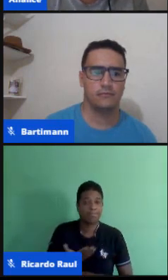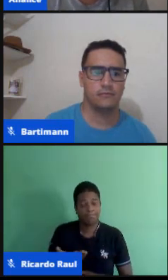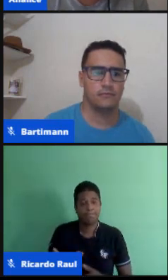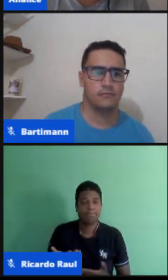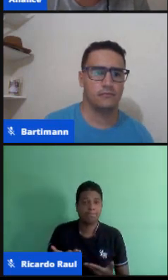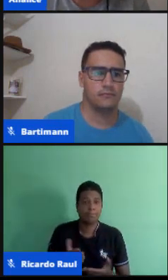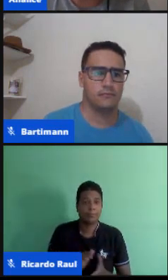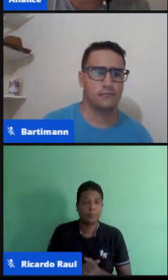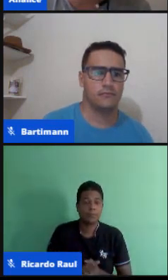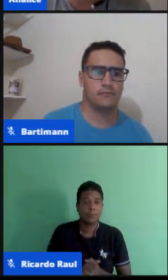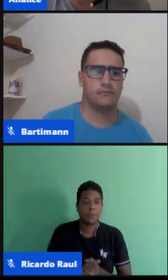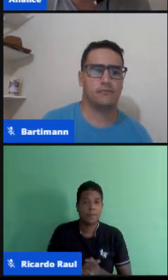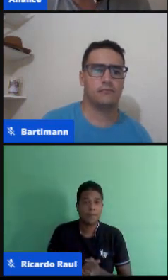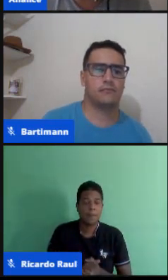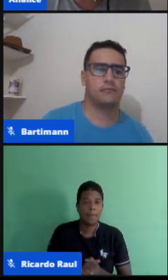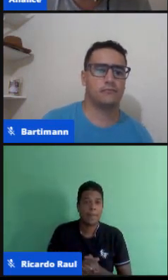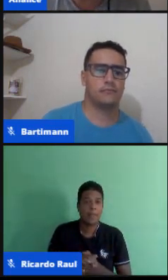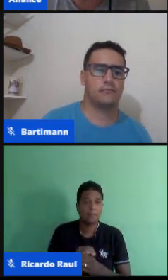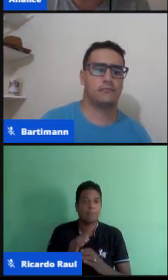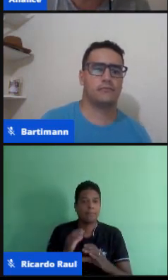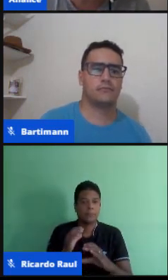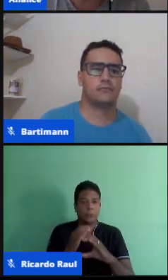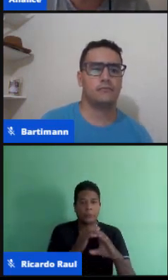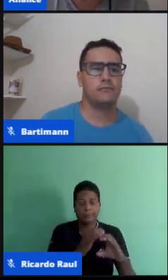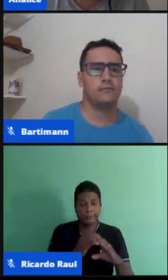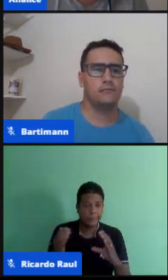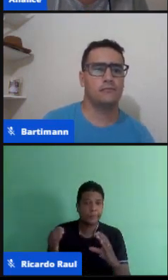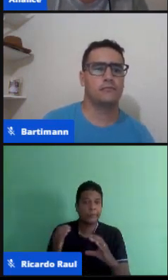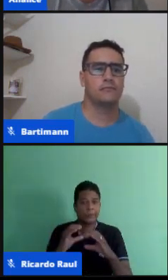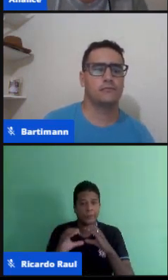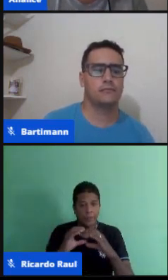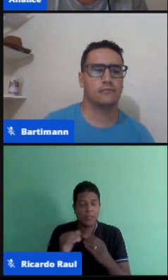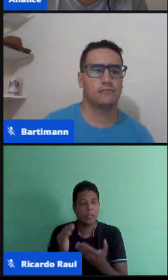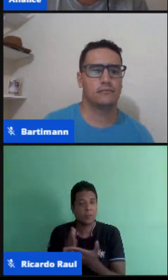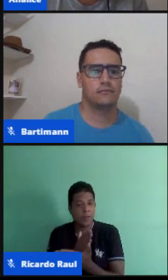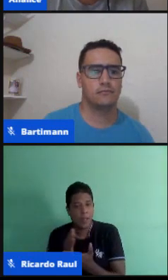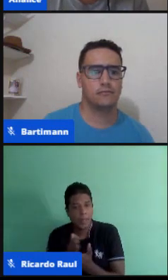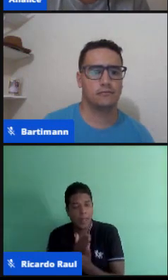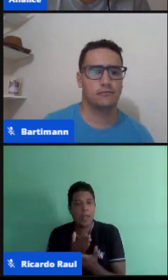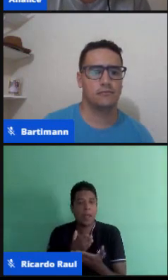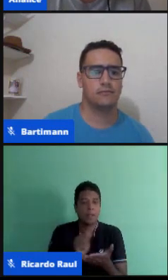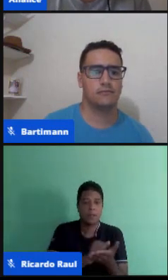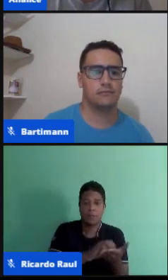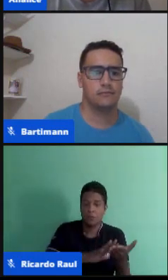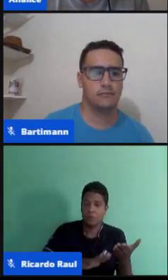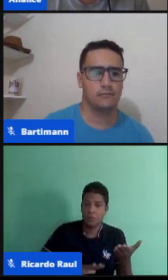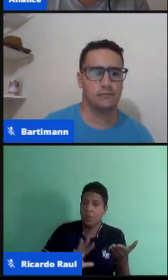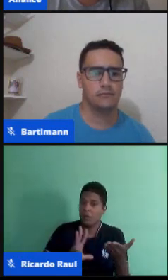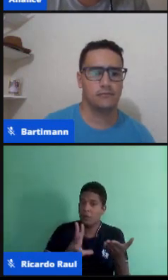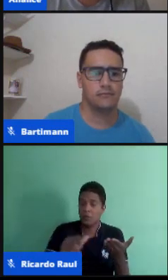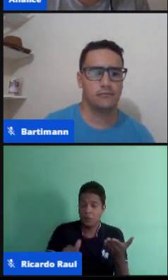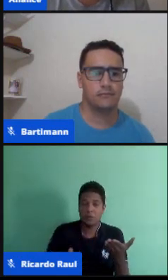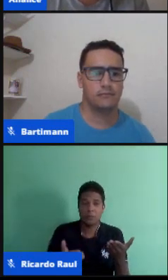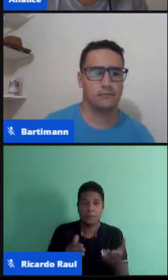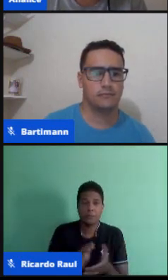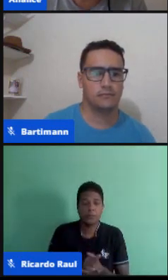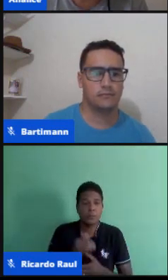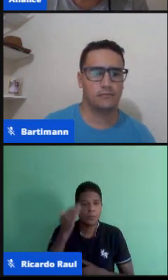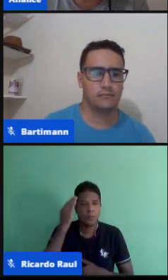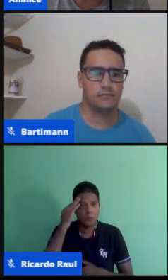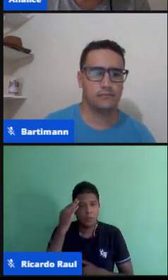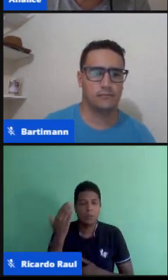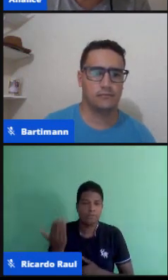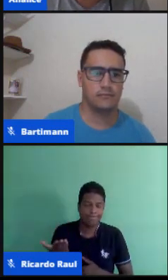Que a maior parte da comunicação, eu sei que é por meio dos cadernos, né? Dessas atividades todas. Vamos entender